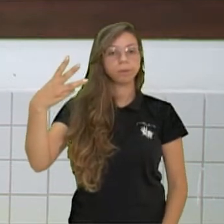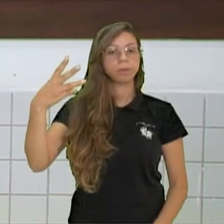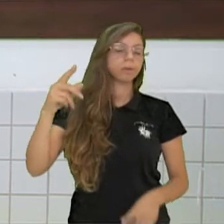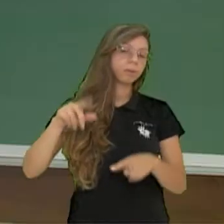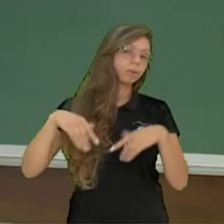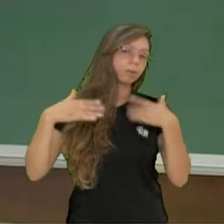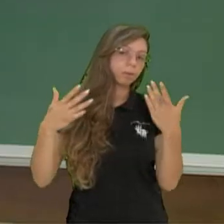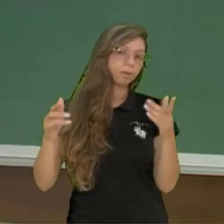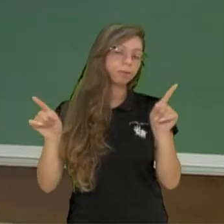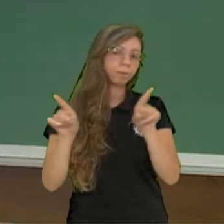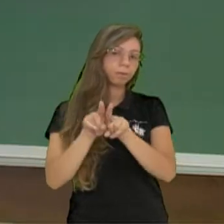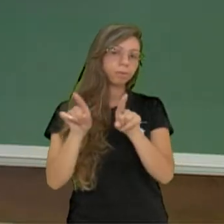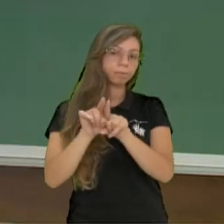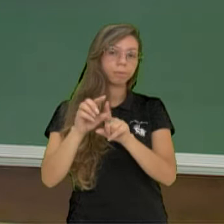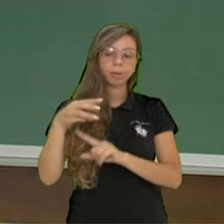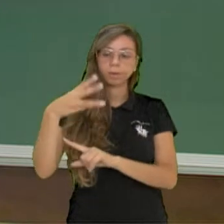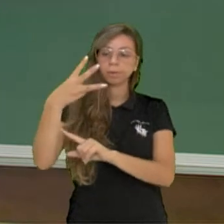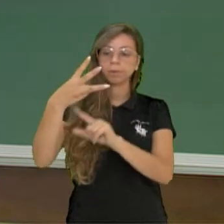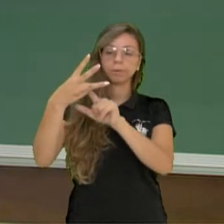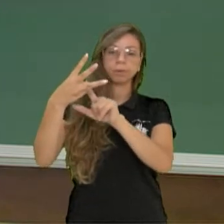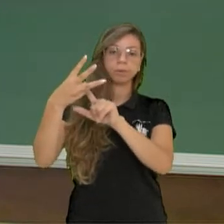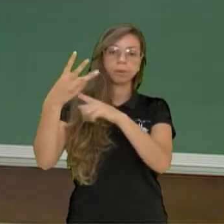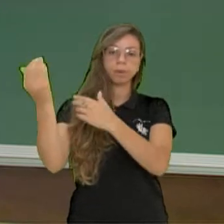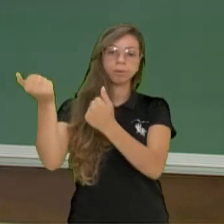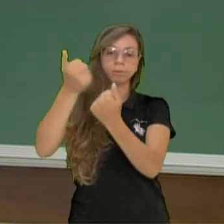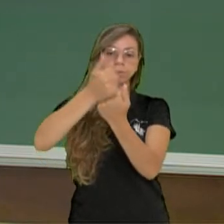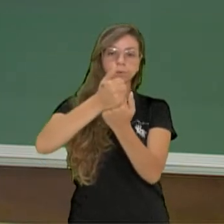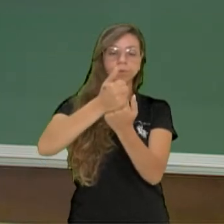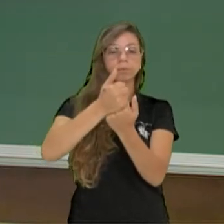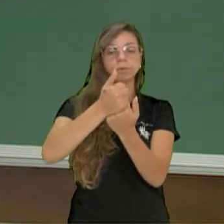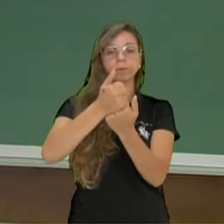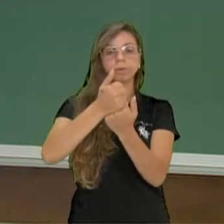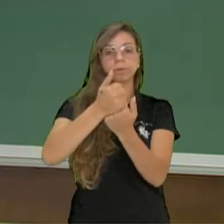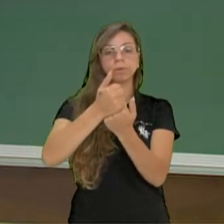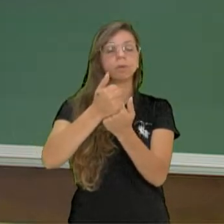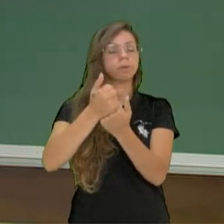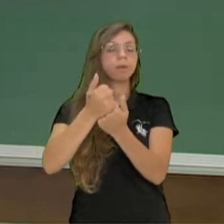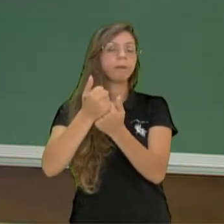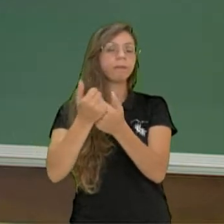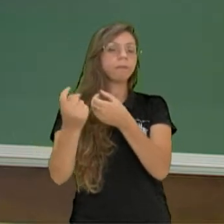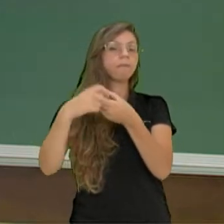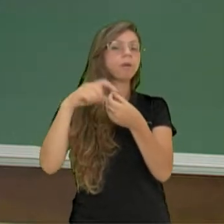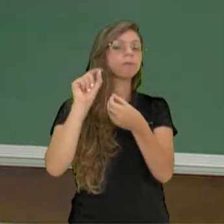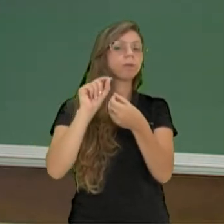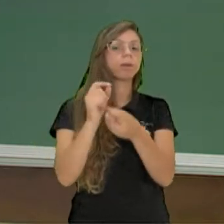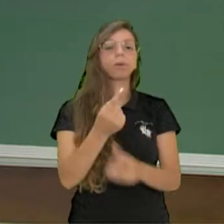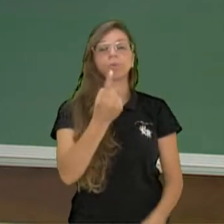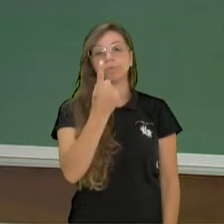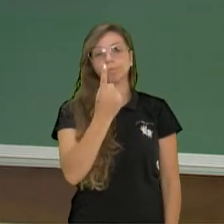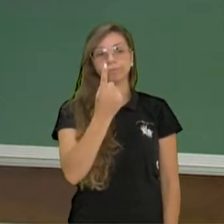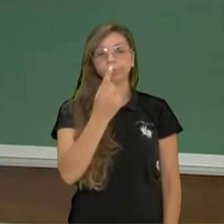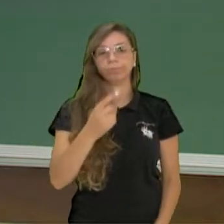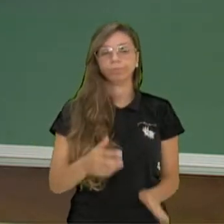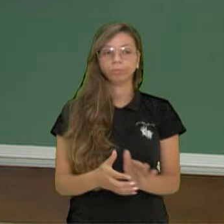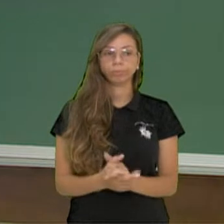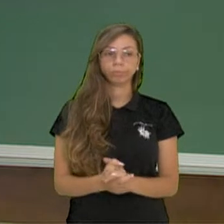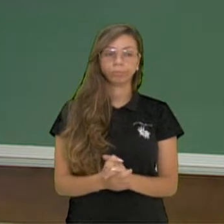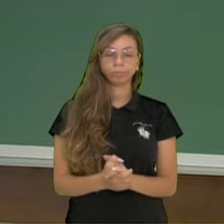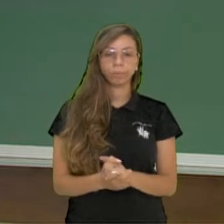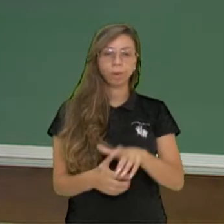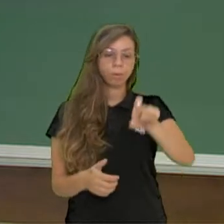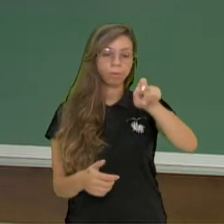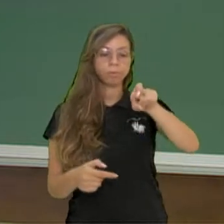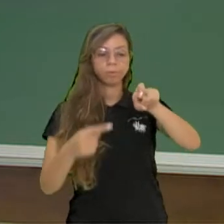se a gente substituir o 3 agora na função inversa, nós vamos voltar para o 1. Quer ver? Olha só. Substituindo aqui o 3 agora.